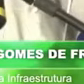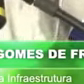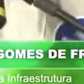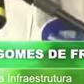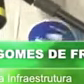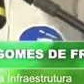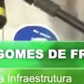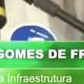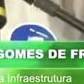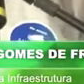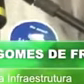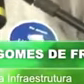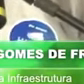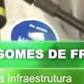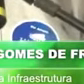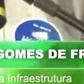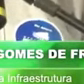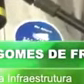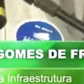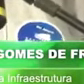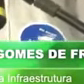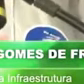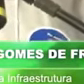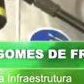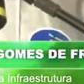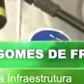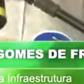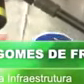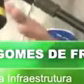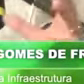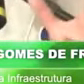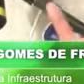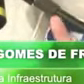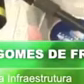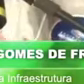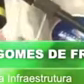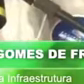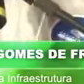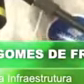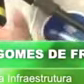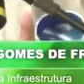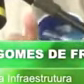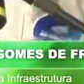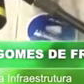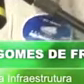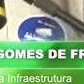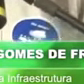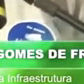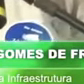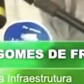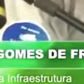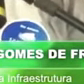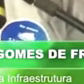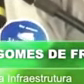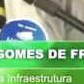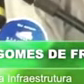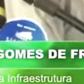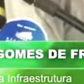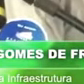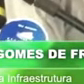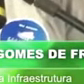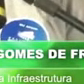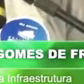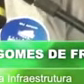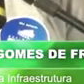barreiras comerciais muitas vezes até a temática no meio ambiente esconde por trás a questão da